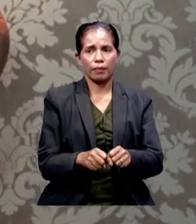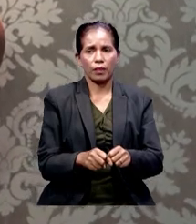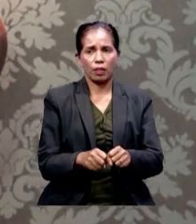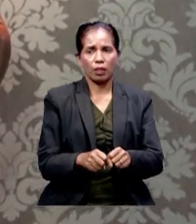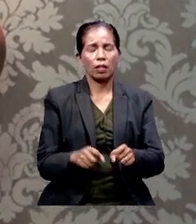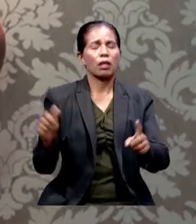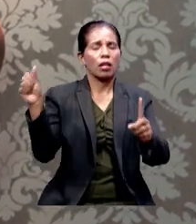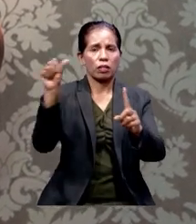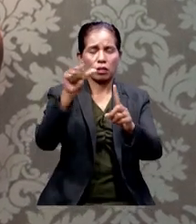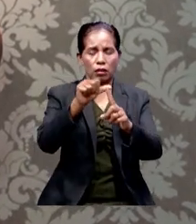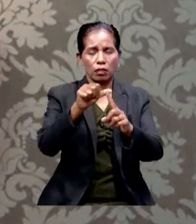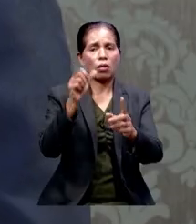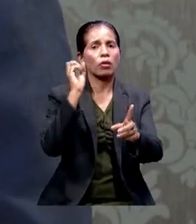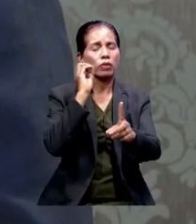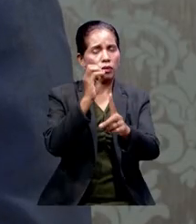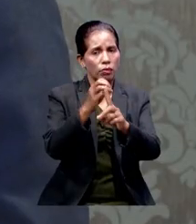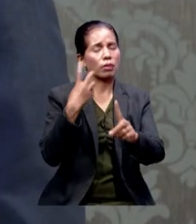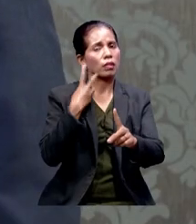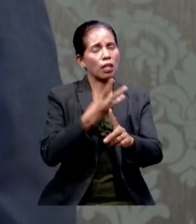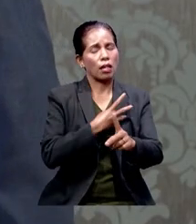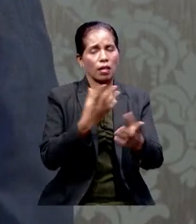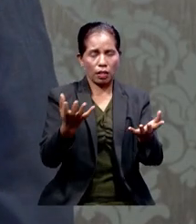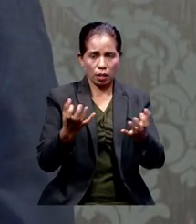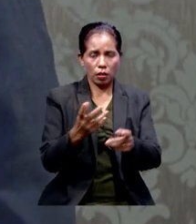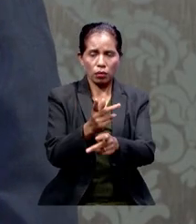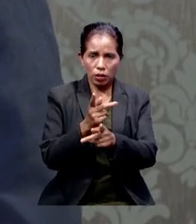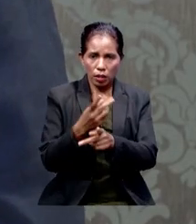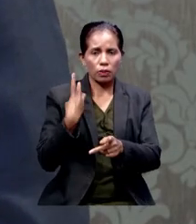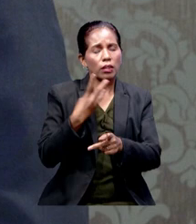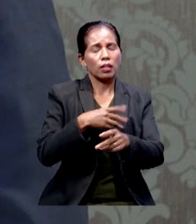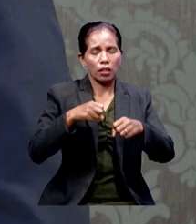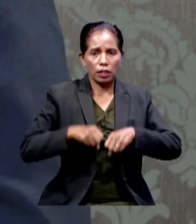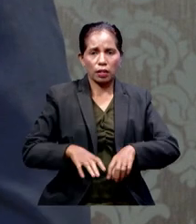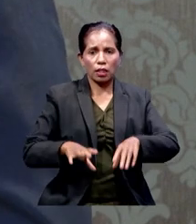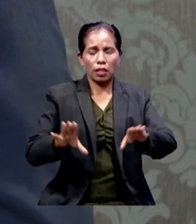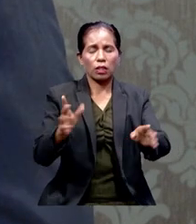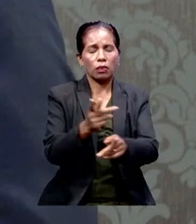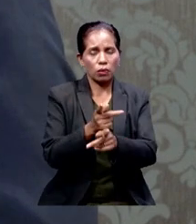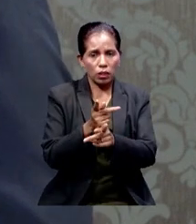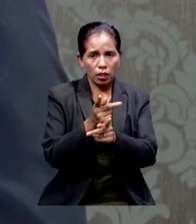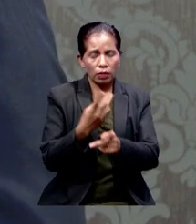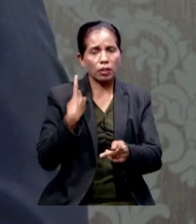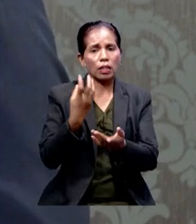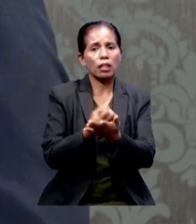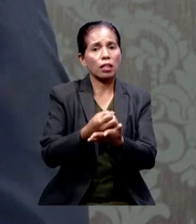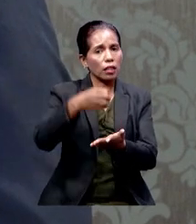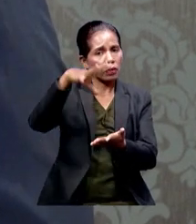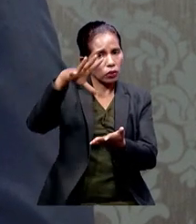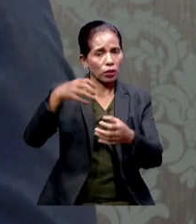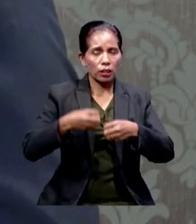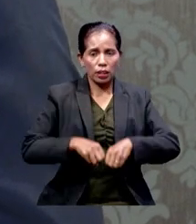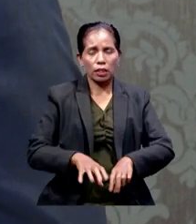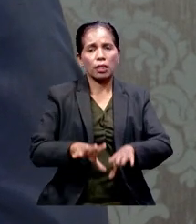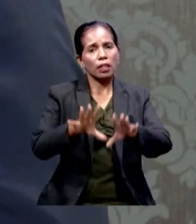alcança o objetivo na mesma que está a cara. Protege e tenha TASI, assegura e tenha rico sonho, e no Nemos, o Insama